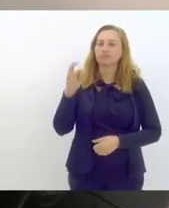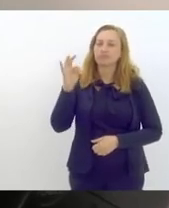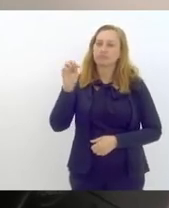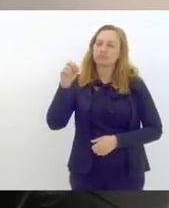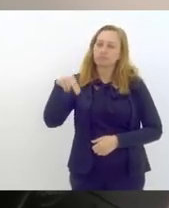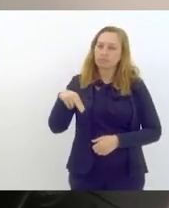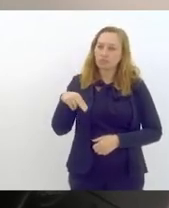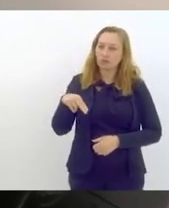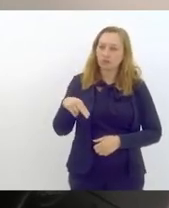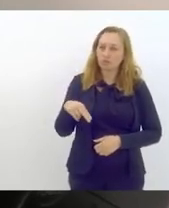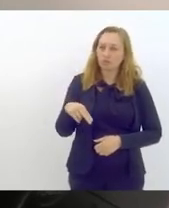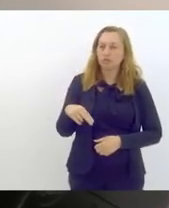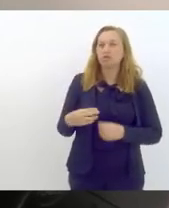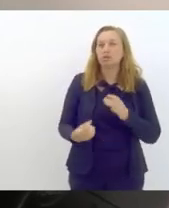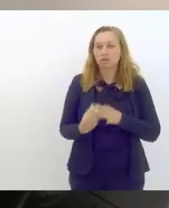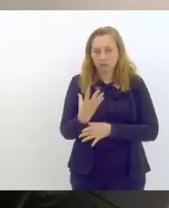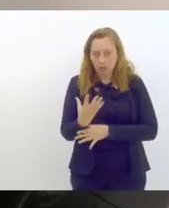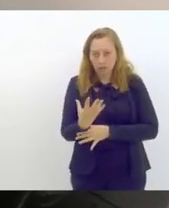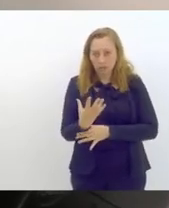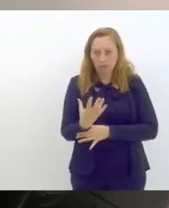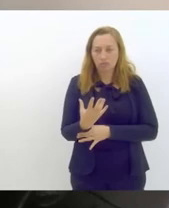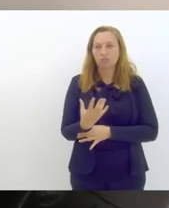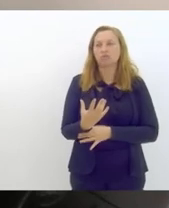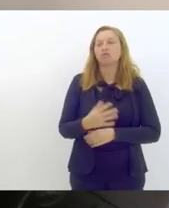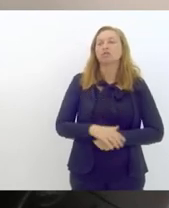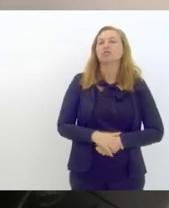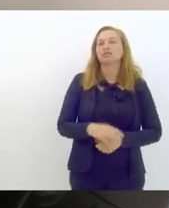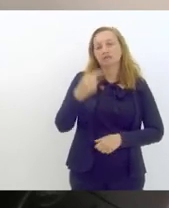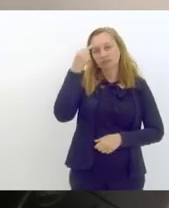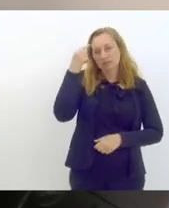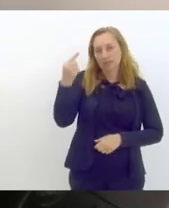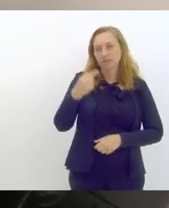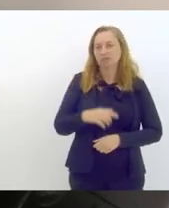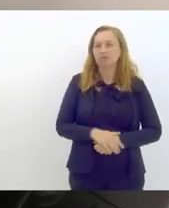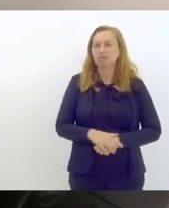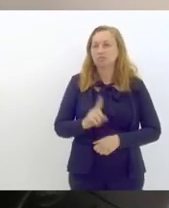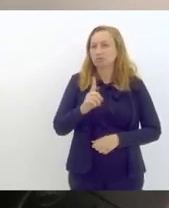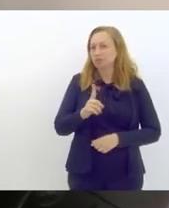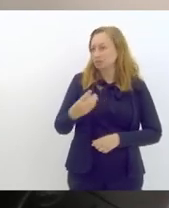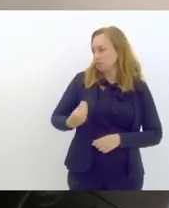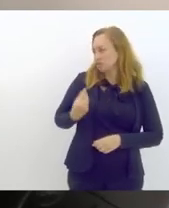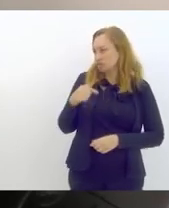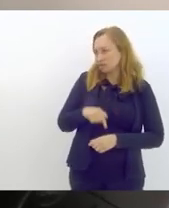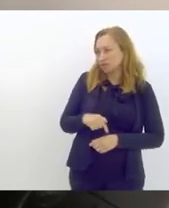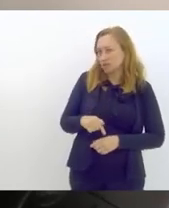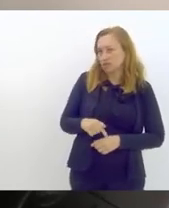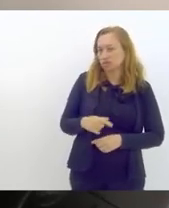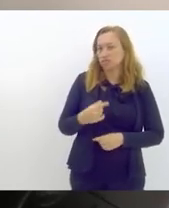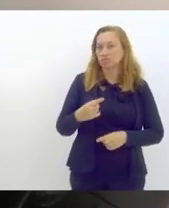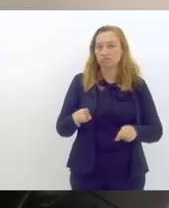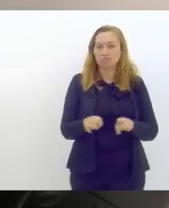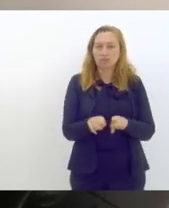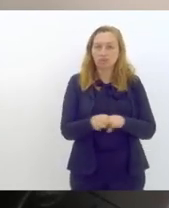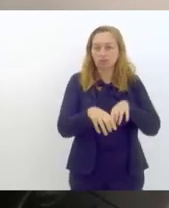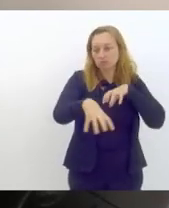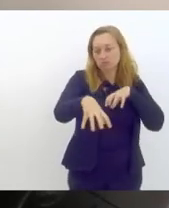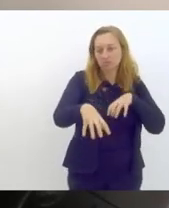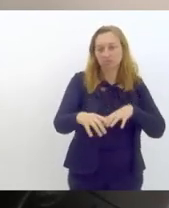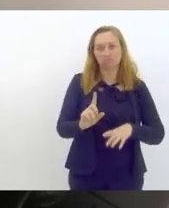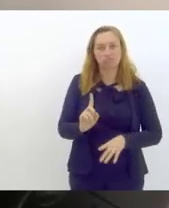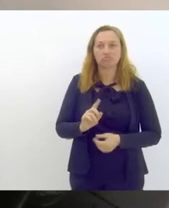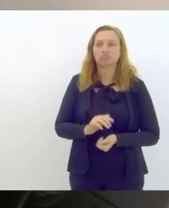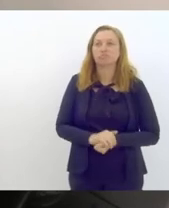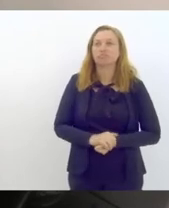Pedroso da Silva, que é o autor da seguinte da referida ideia, não se encontra presente nem presencialmente, tampouco de forma